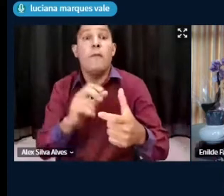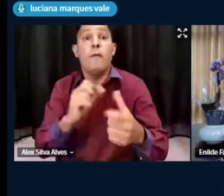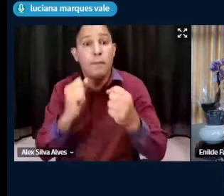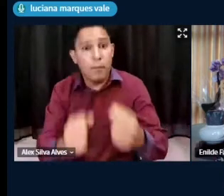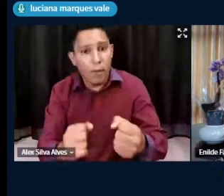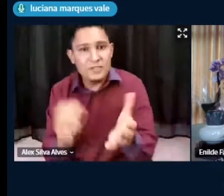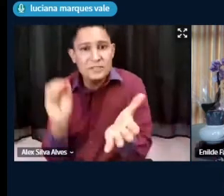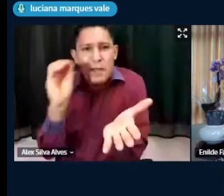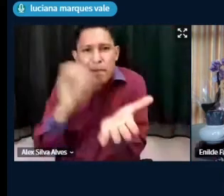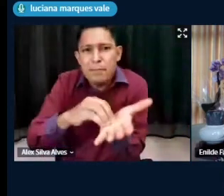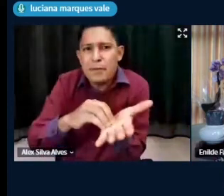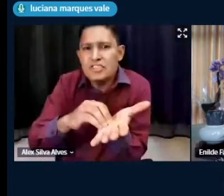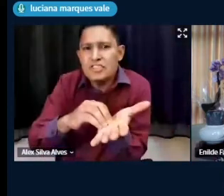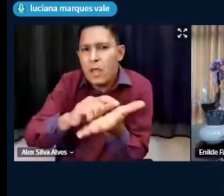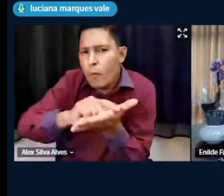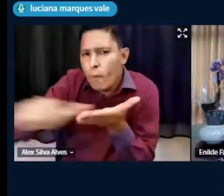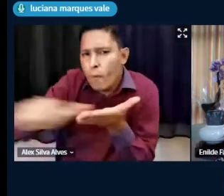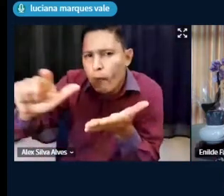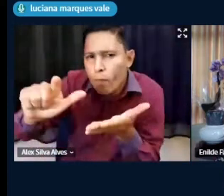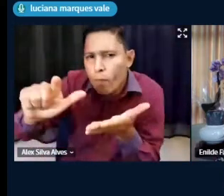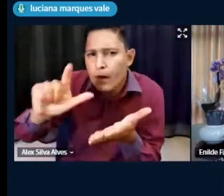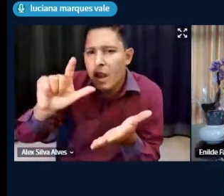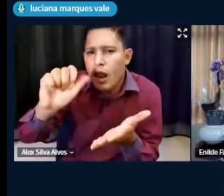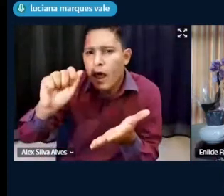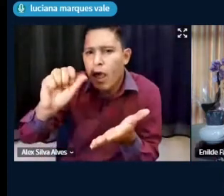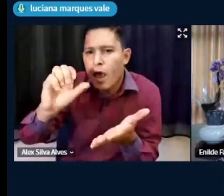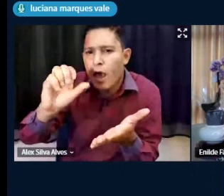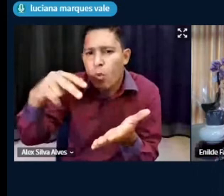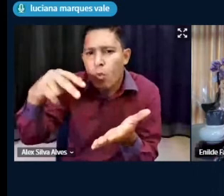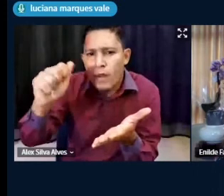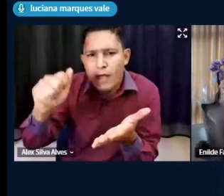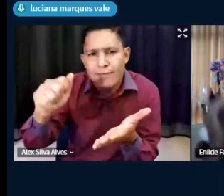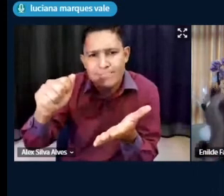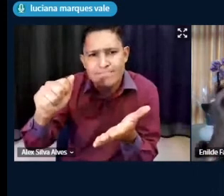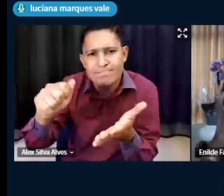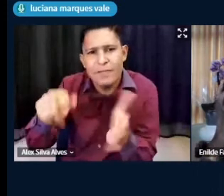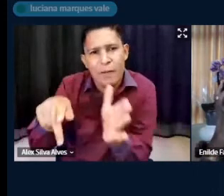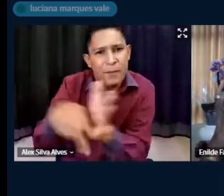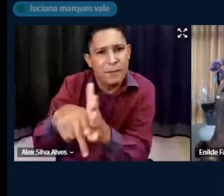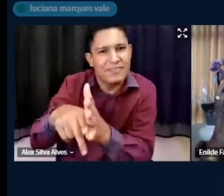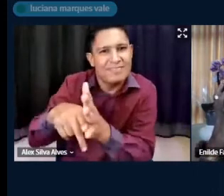os sinais termo podem vir a preencher uma lacuna